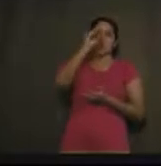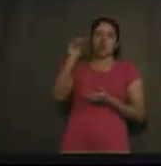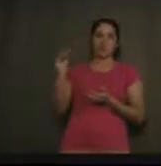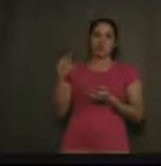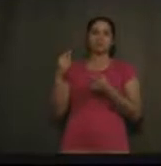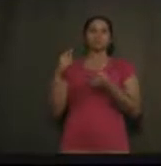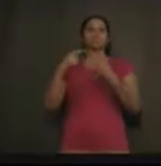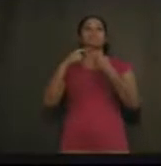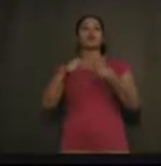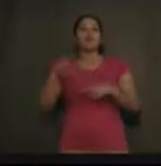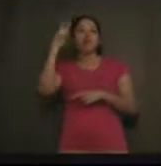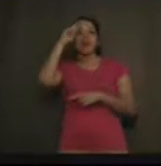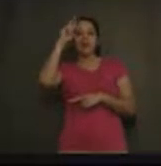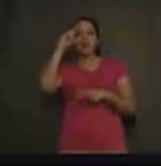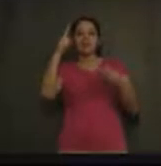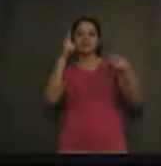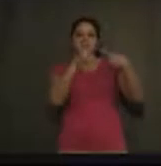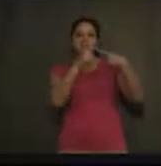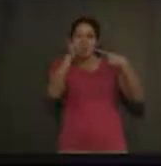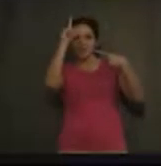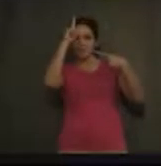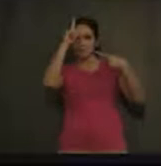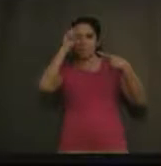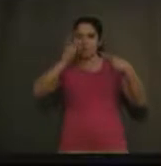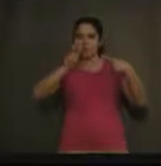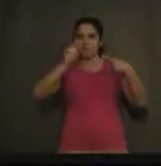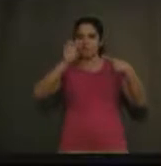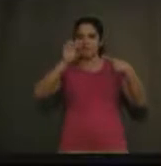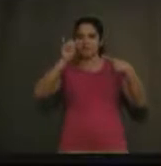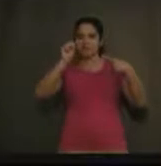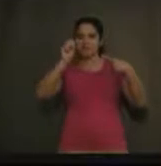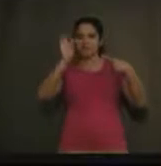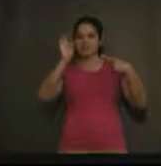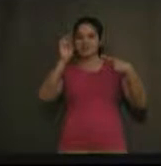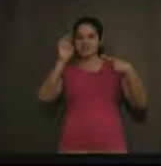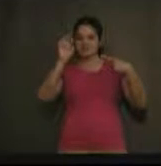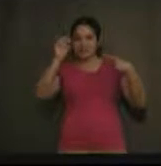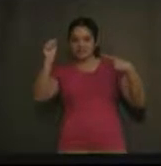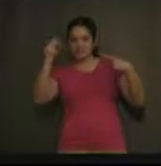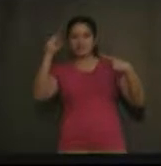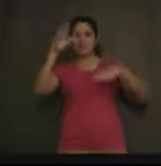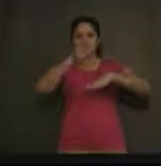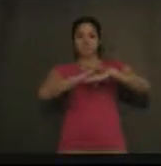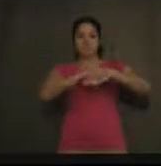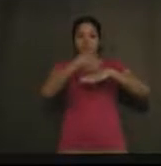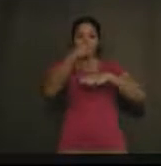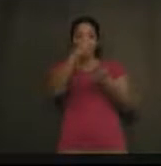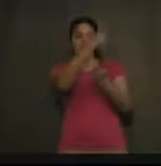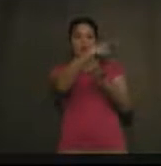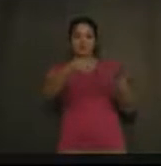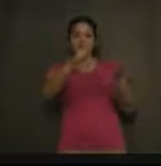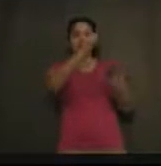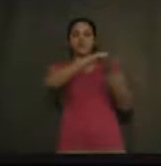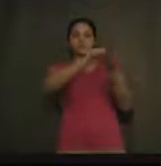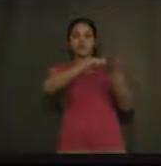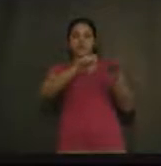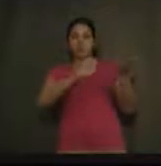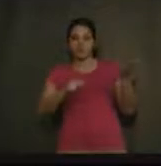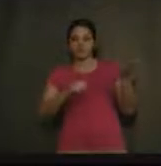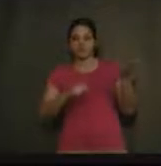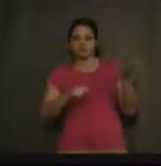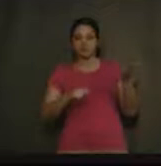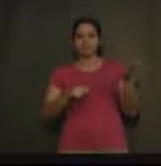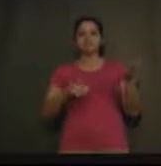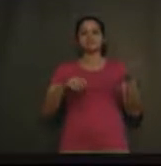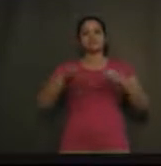Weierstrass, tinha ficado de escrever, mas ele já era bastante idoso à época e nunca conseguiu se concentrar, e